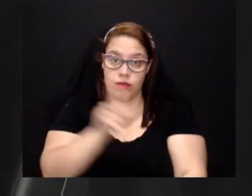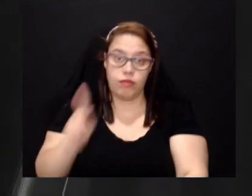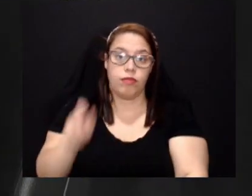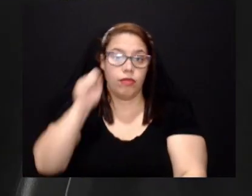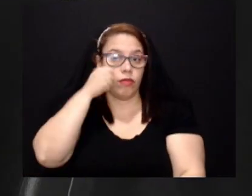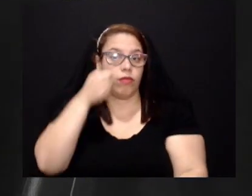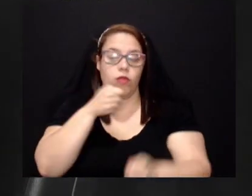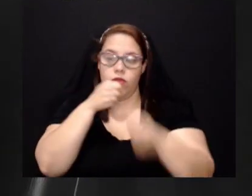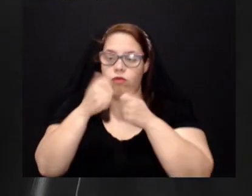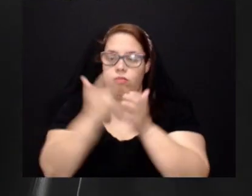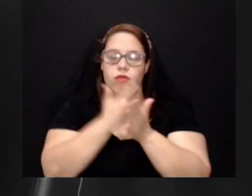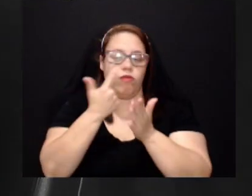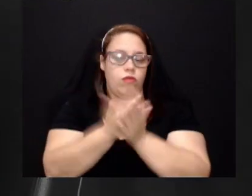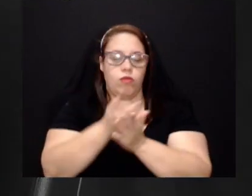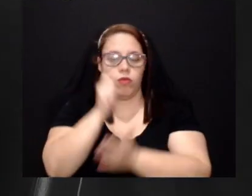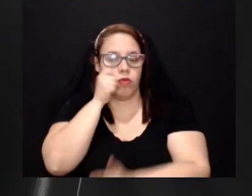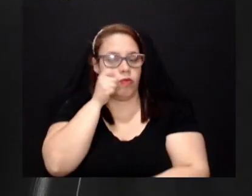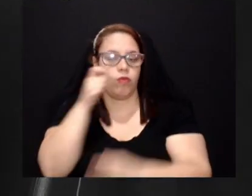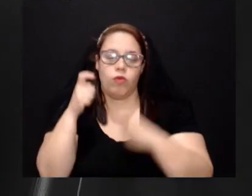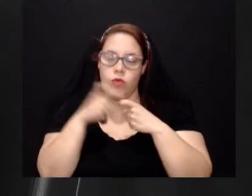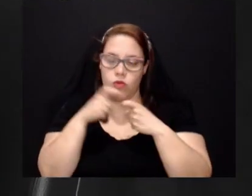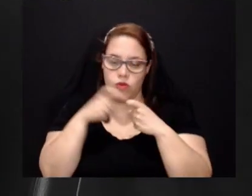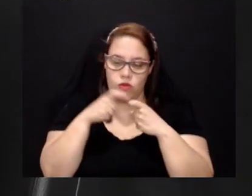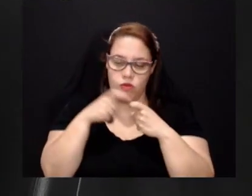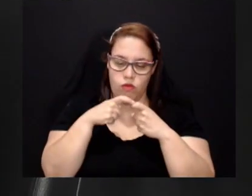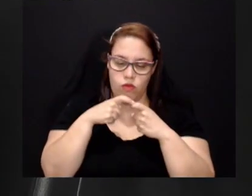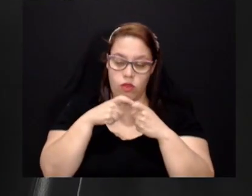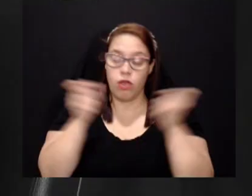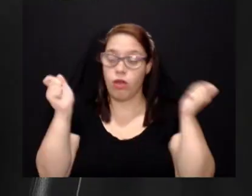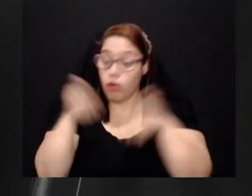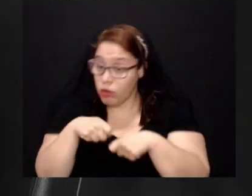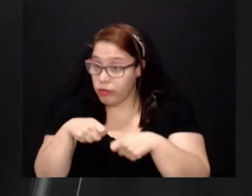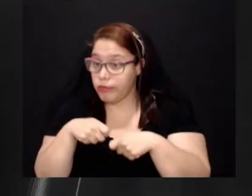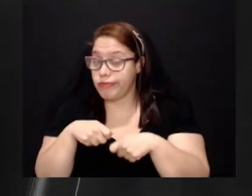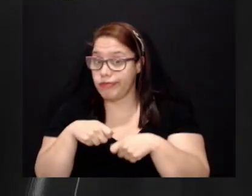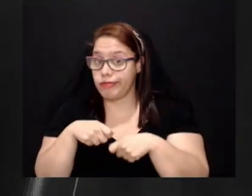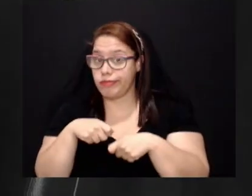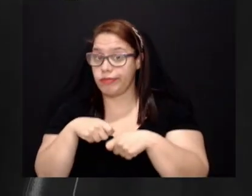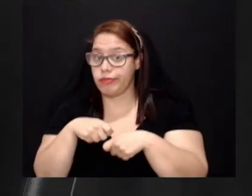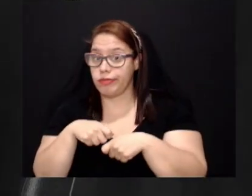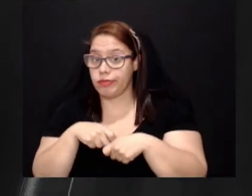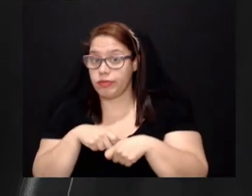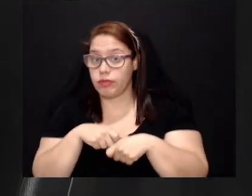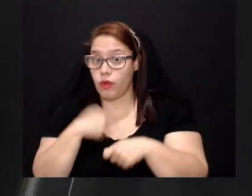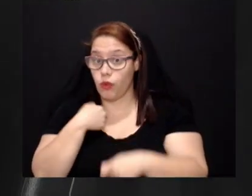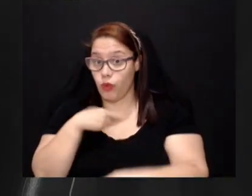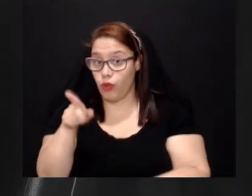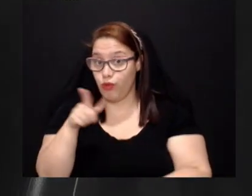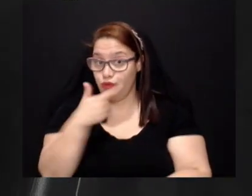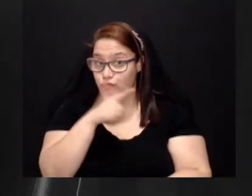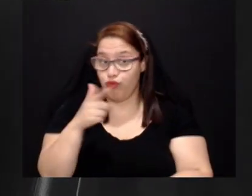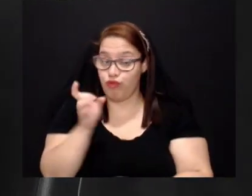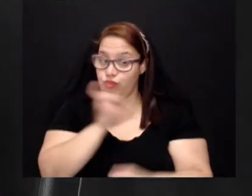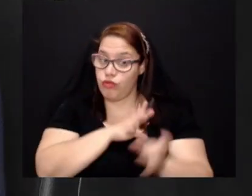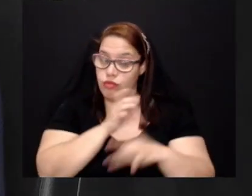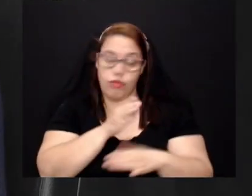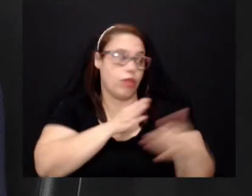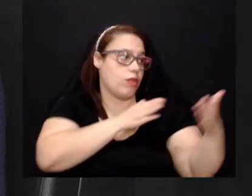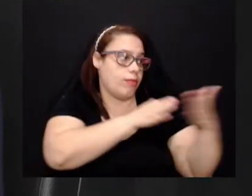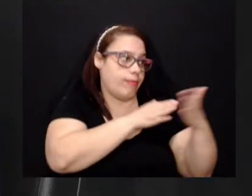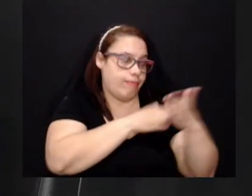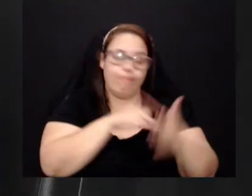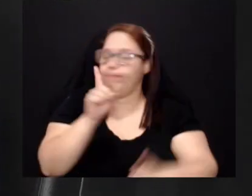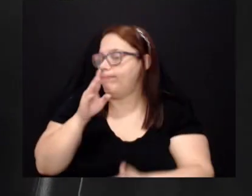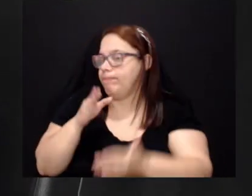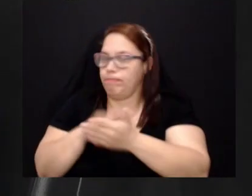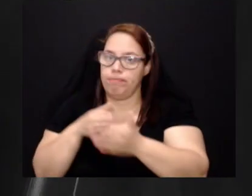preta, um médico. E isso é possível se as pessoas forem, assim, não tiver medo. Não se limitar. Não se limitar, Acreditar exatamente. em